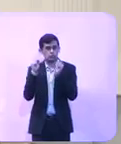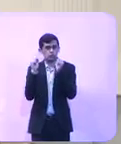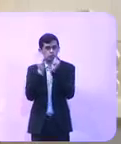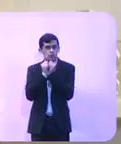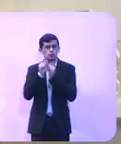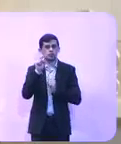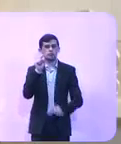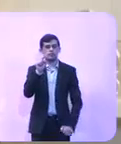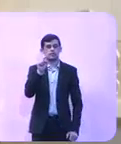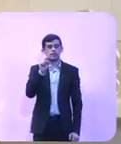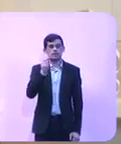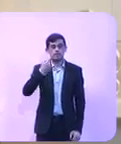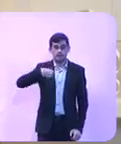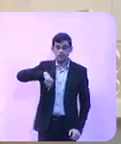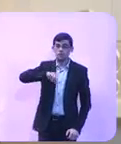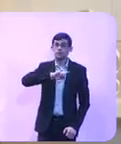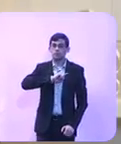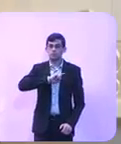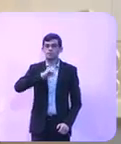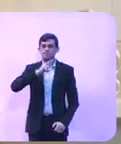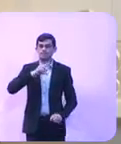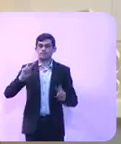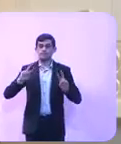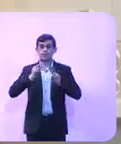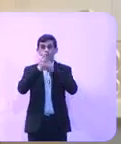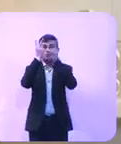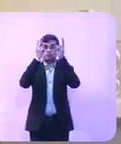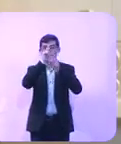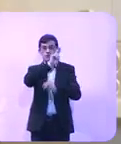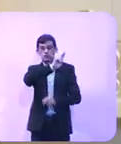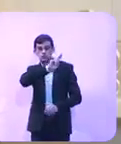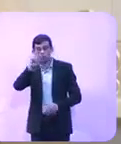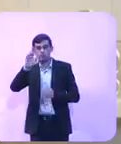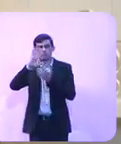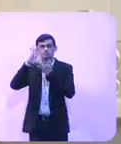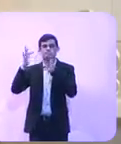com você. Nós seremos vencedores em nome de Jesus.